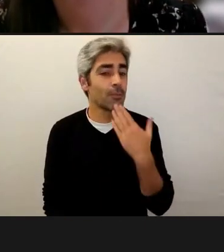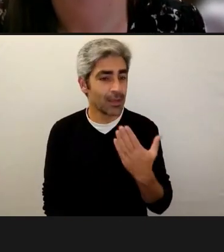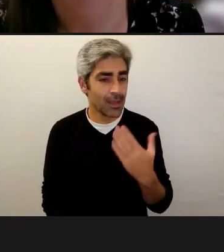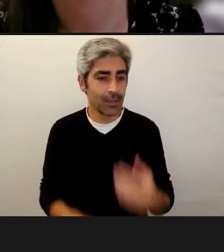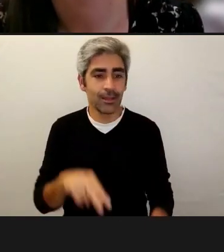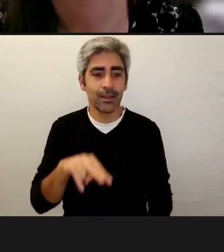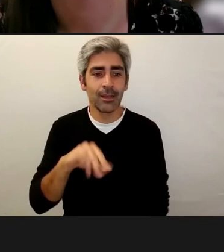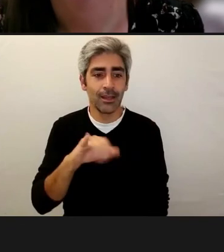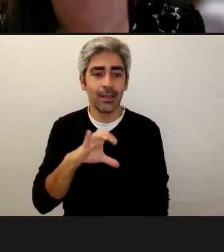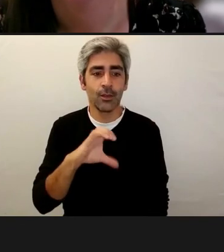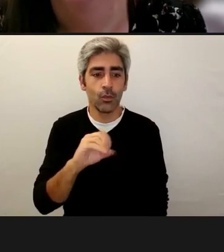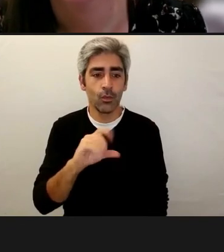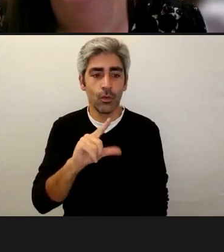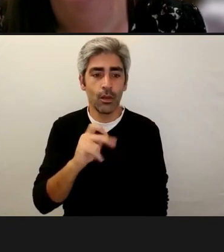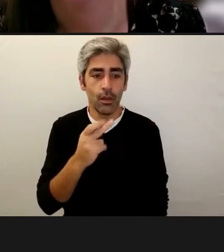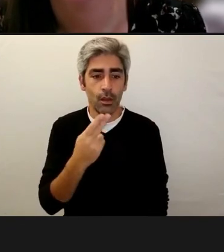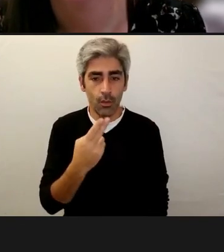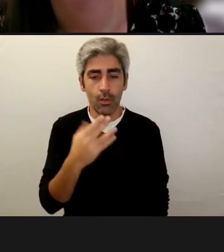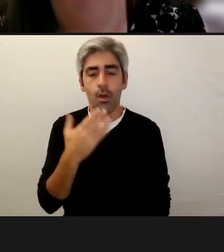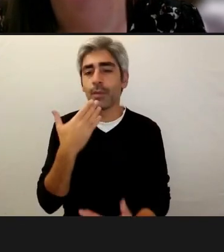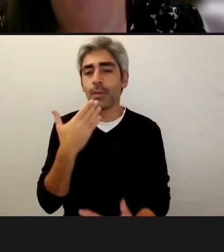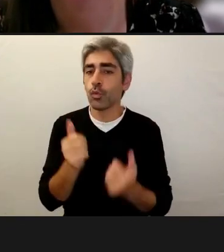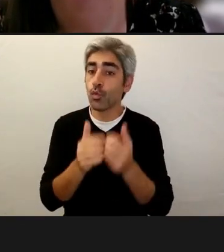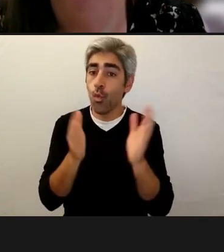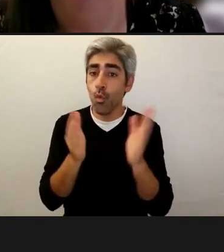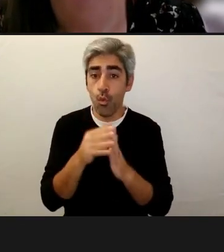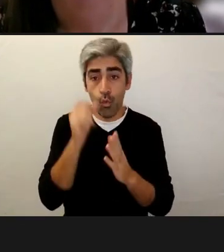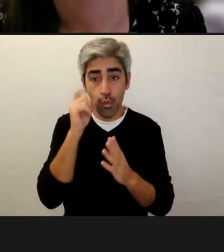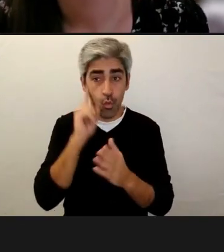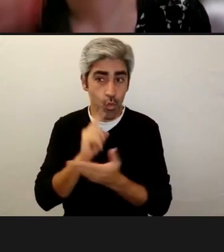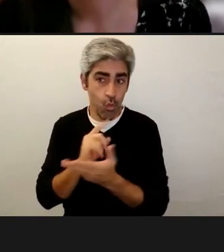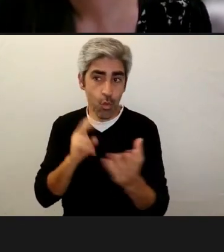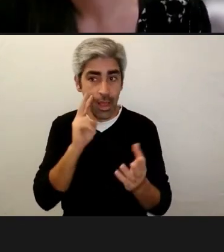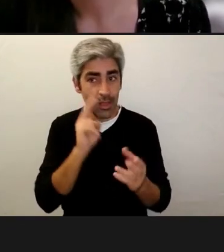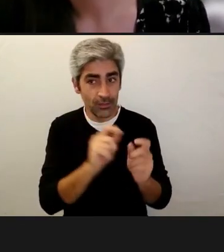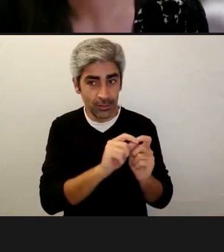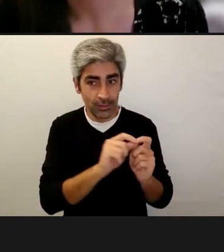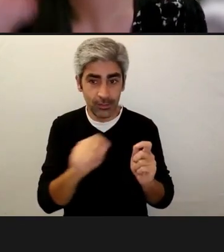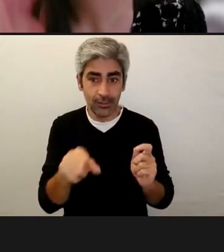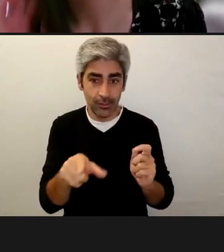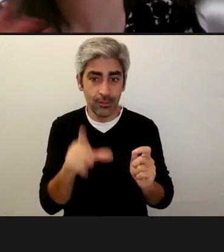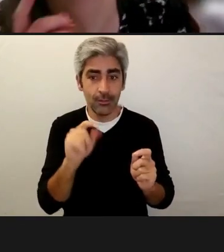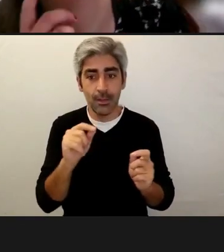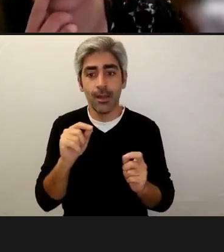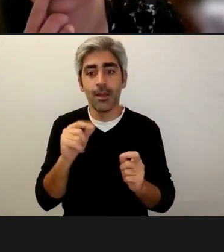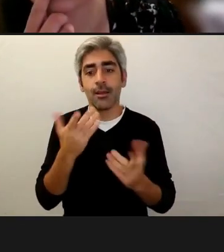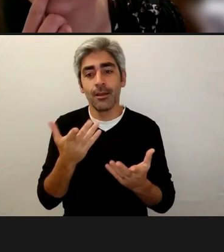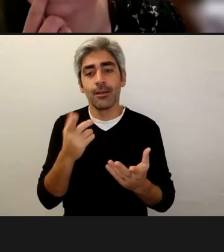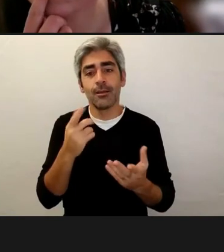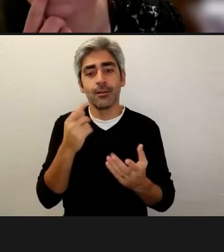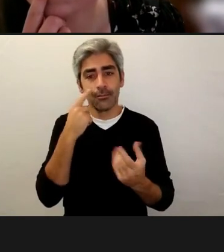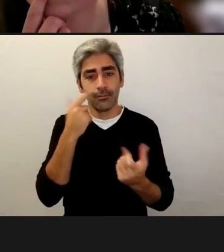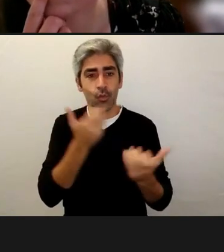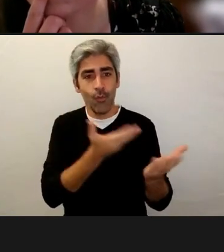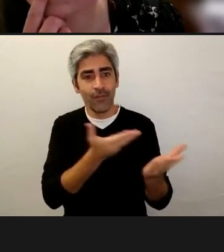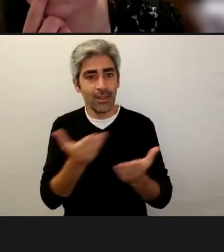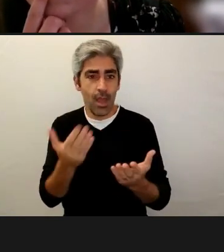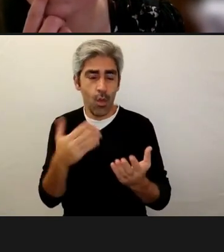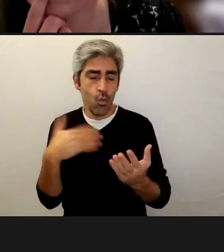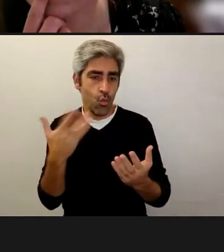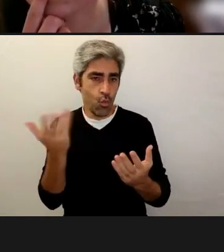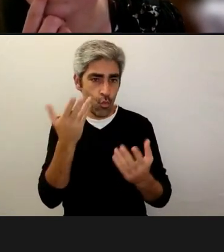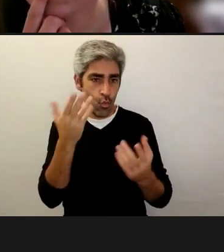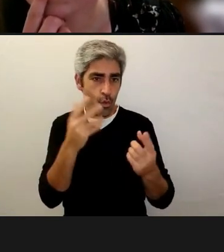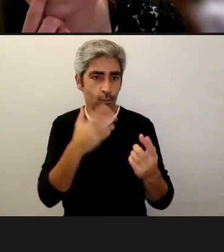Nicolau. Muito obrigada a todos e todas que estiveram a assistir a este webinar e aos nossos tão distintos convidados, a professora